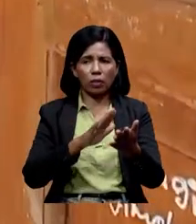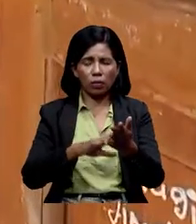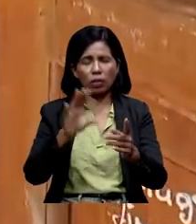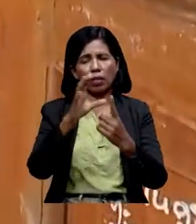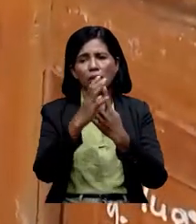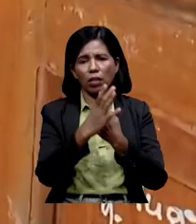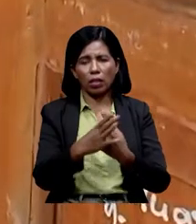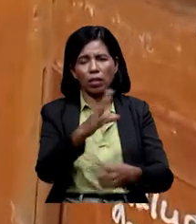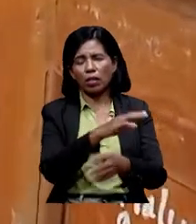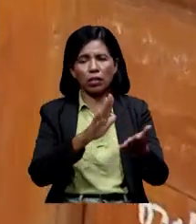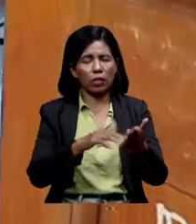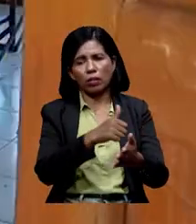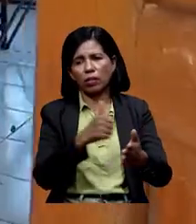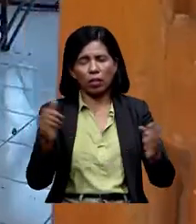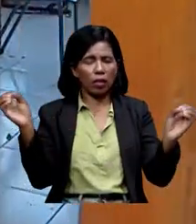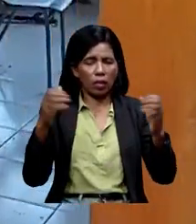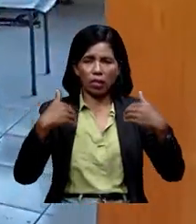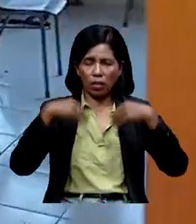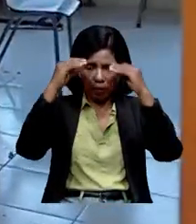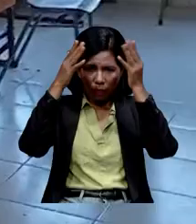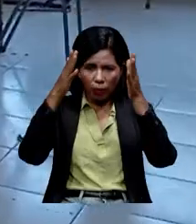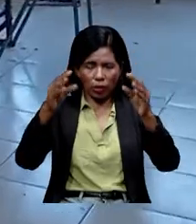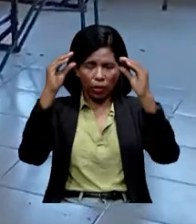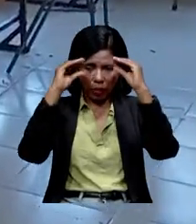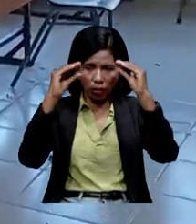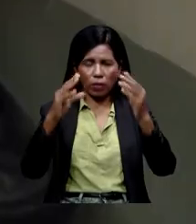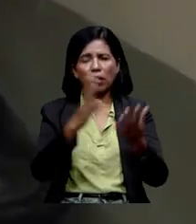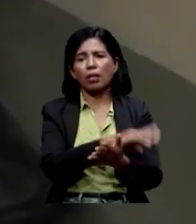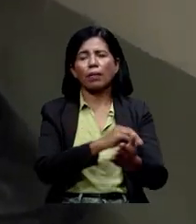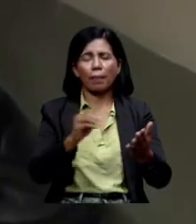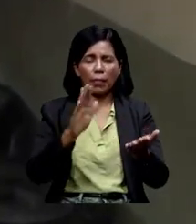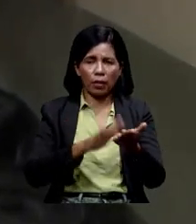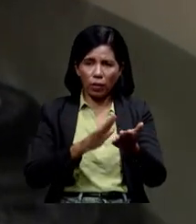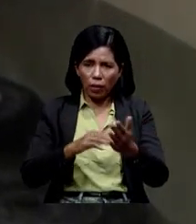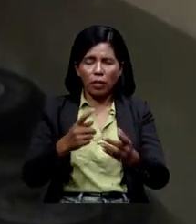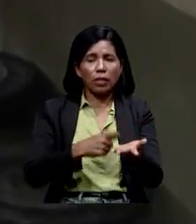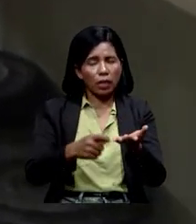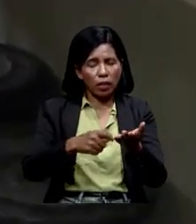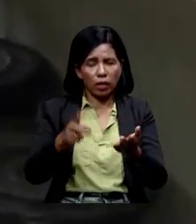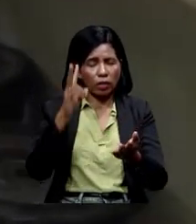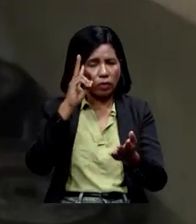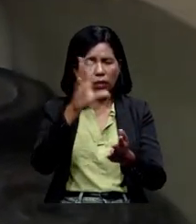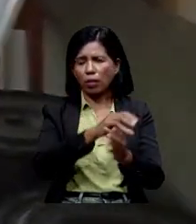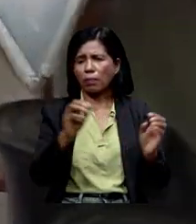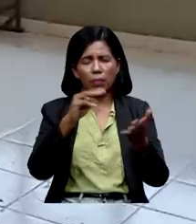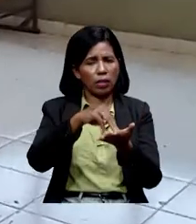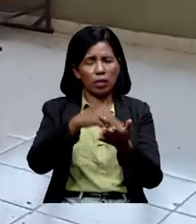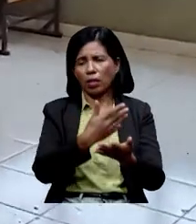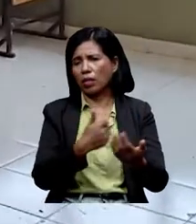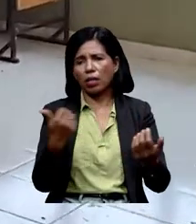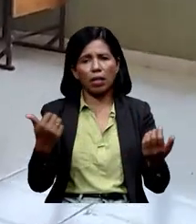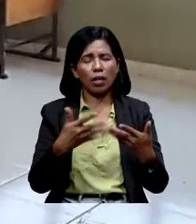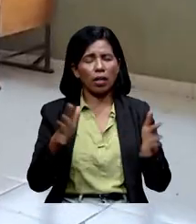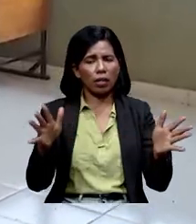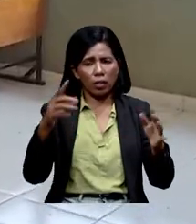Paralelo, na Escola Balum, lá ia professor permanente. Além de ne, ia Escola Técnico Vocacional, matéria Balum, lá ia, também